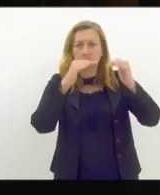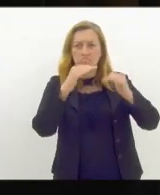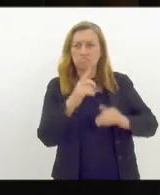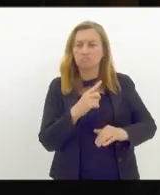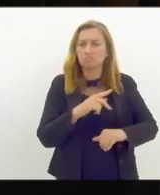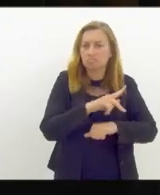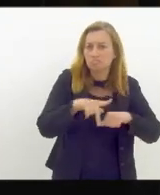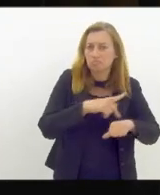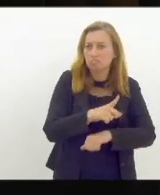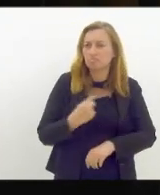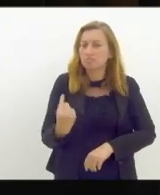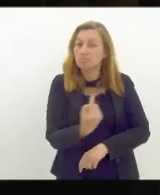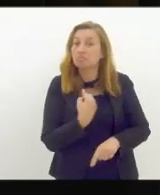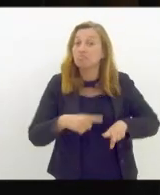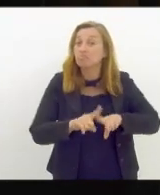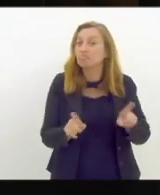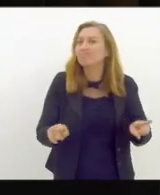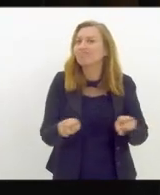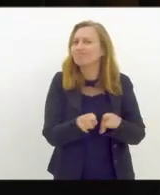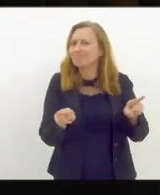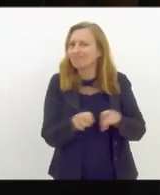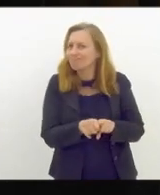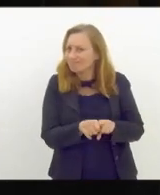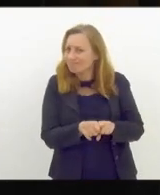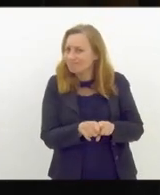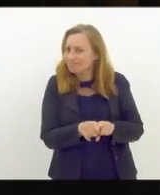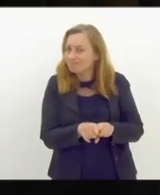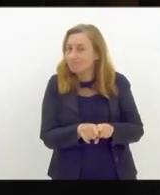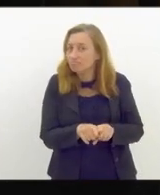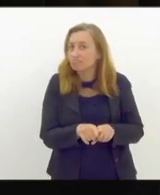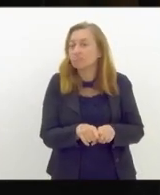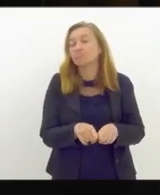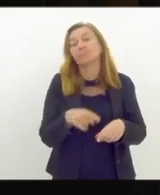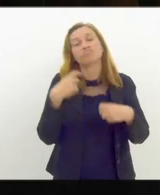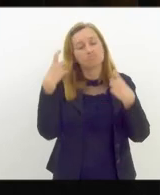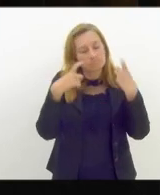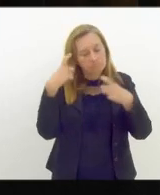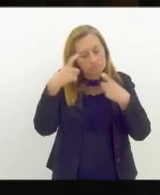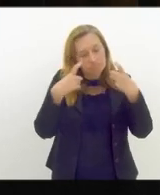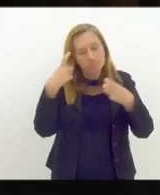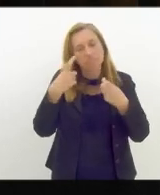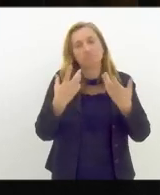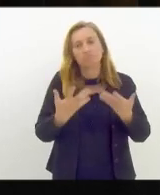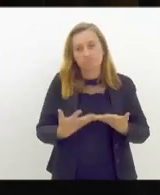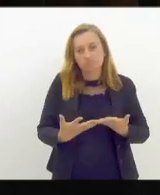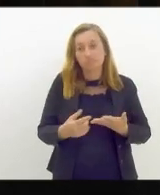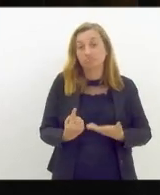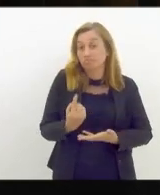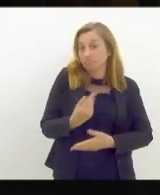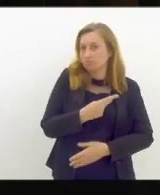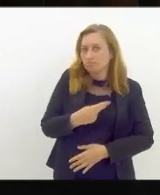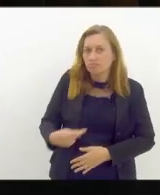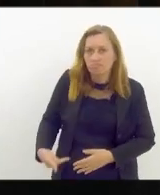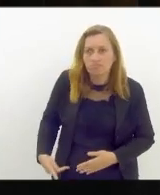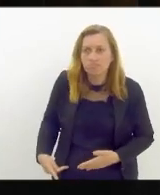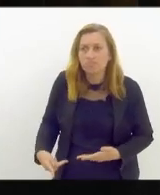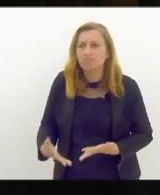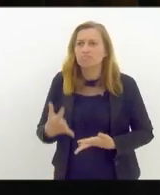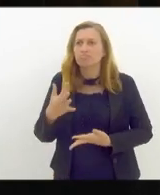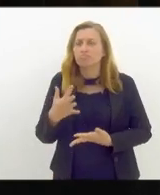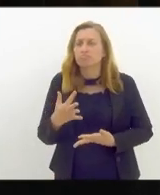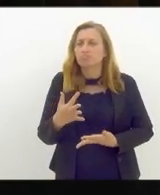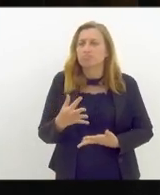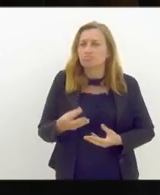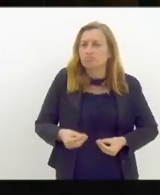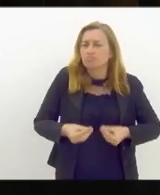país, mas é também evidente o desespero de um presidente que não